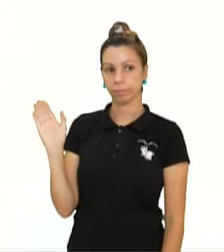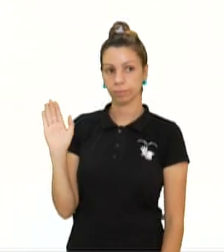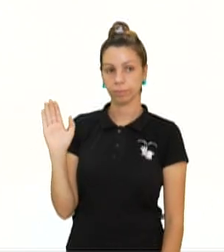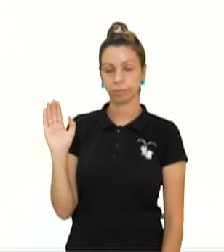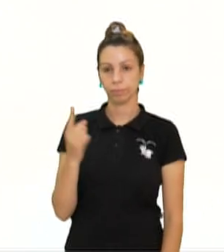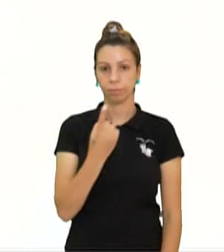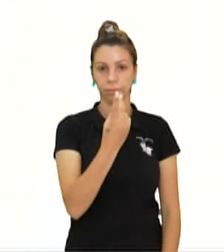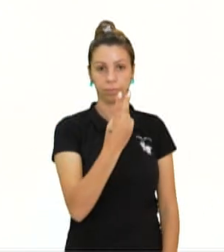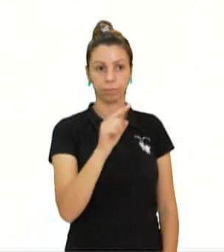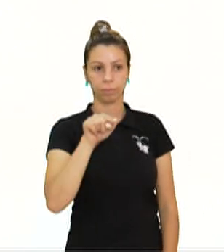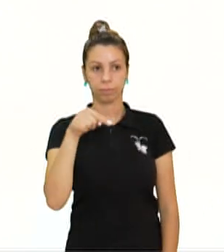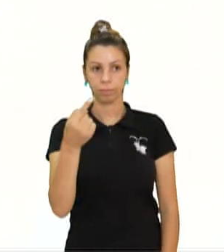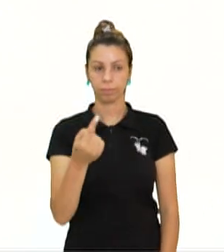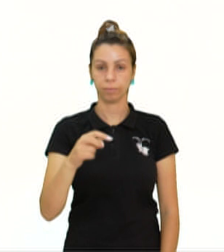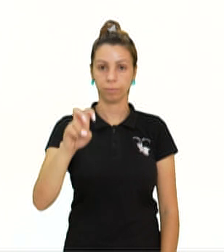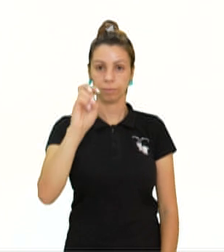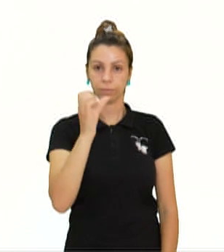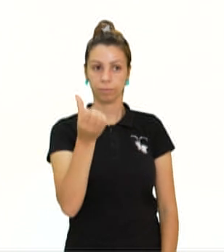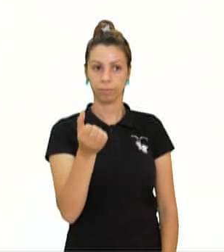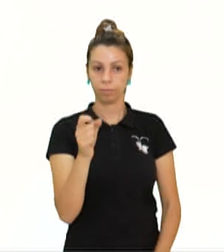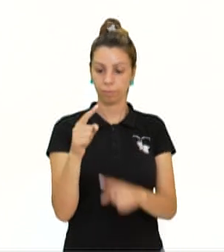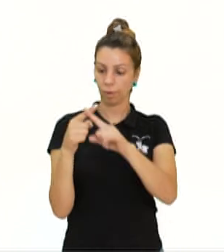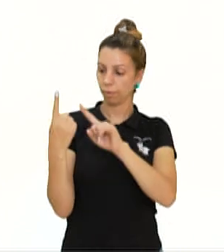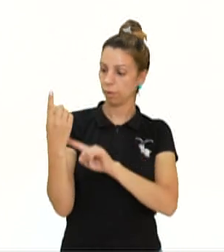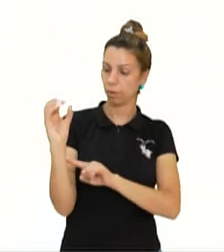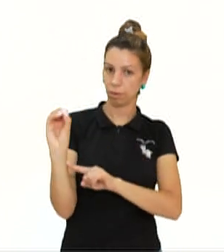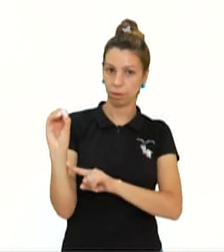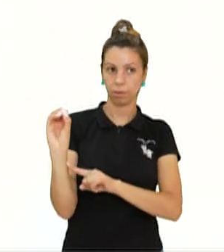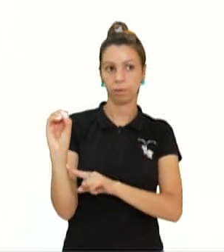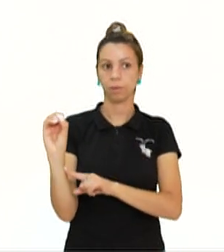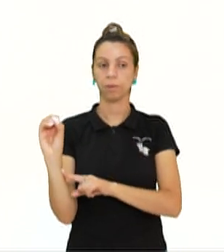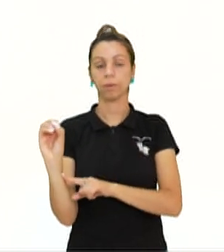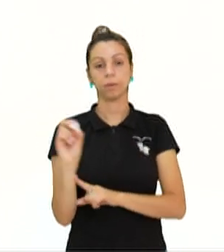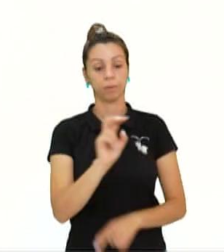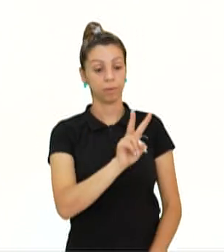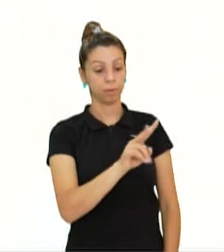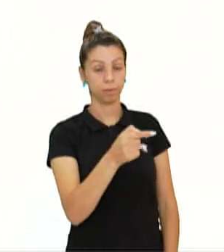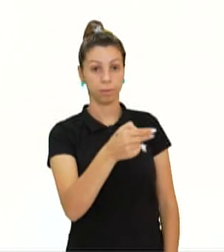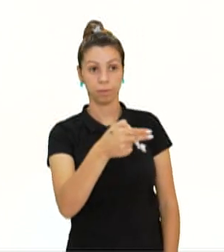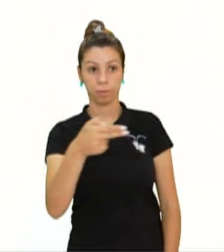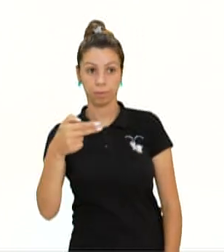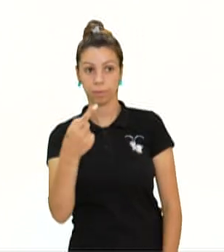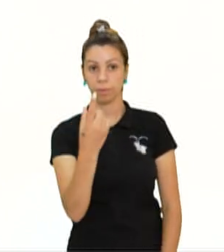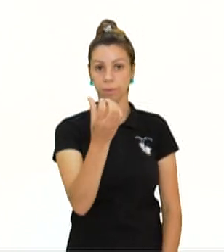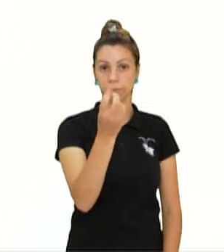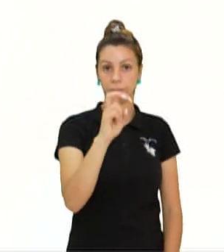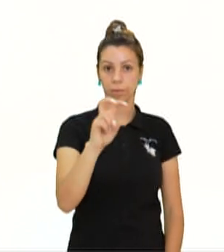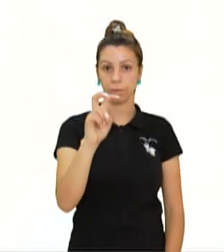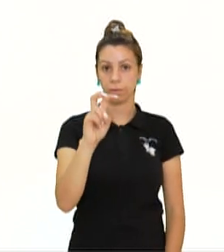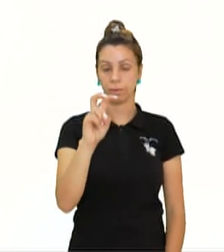dá 12,56 vezes 10. E aí,